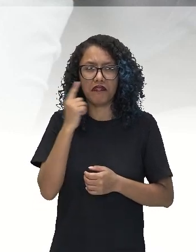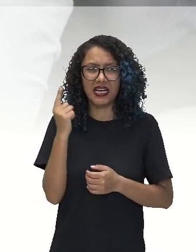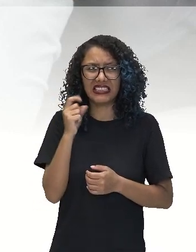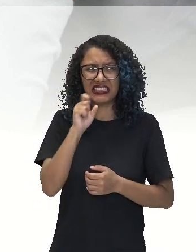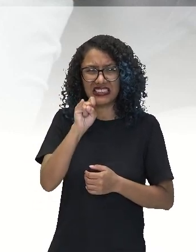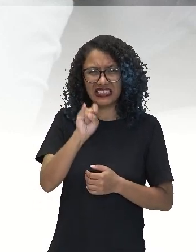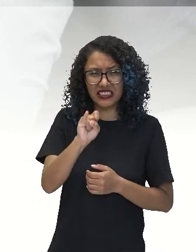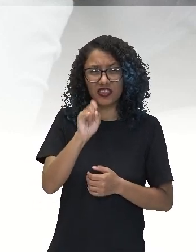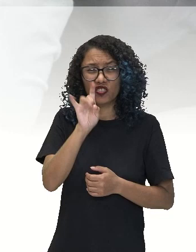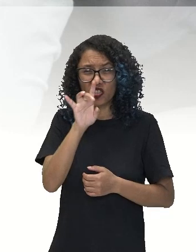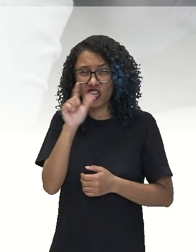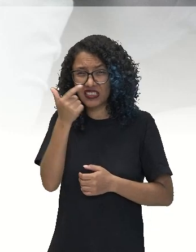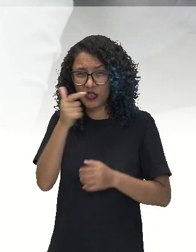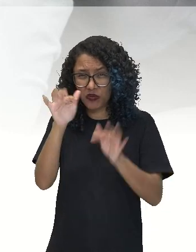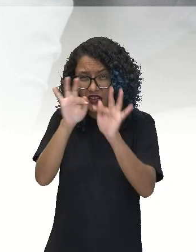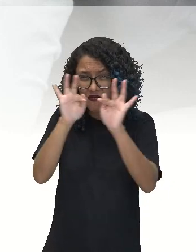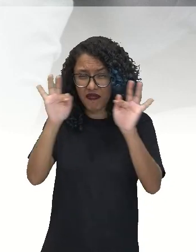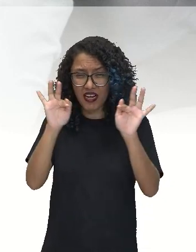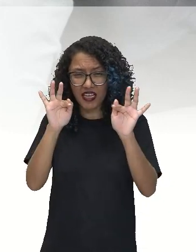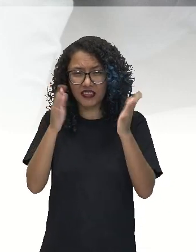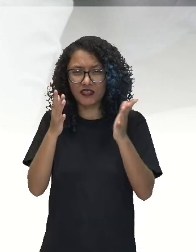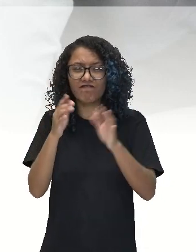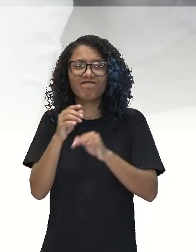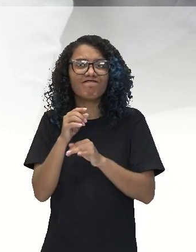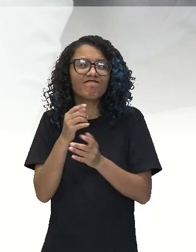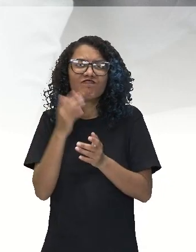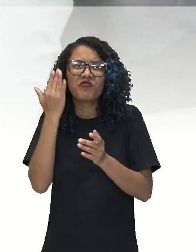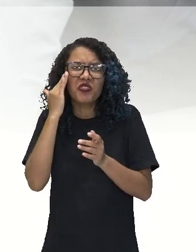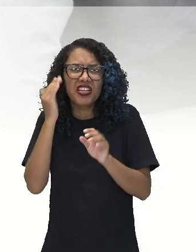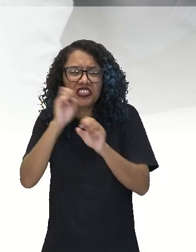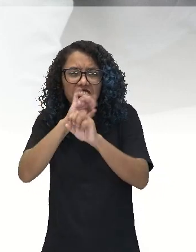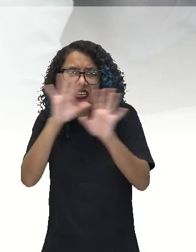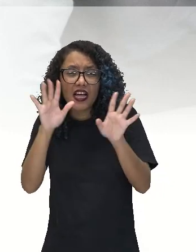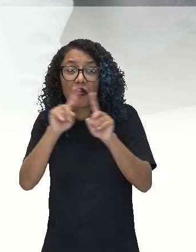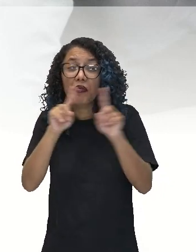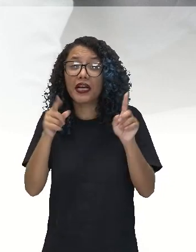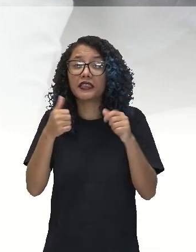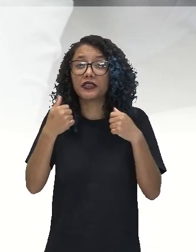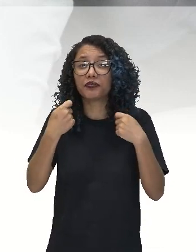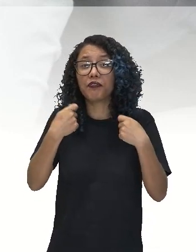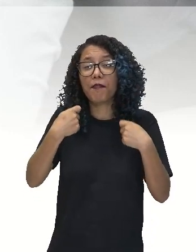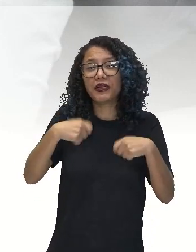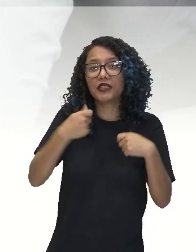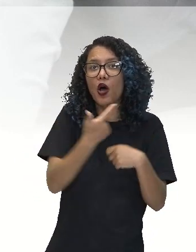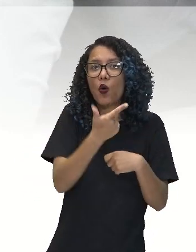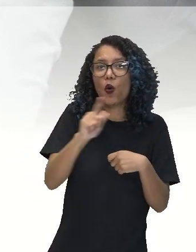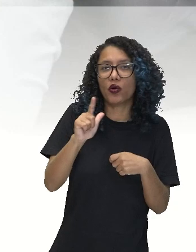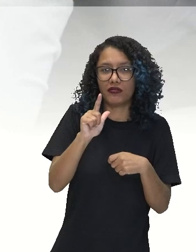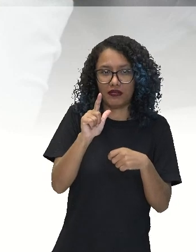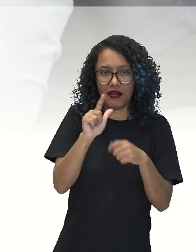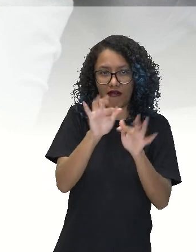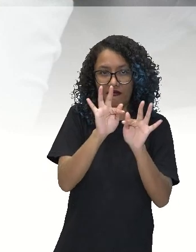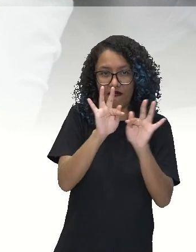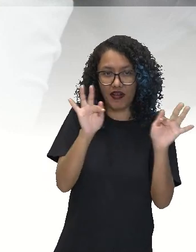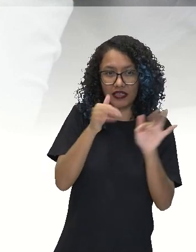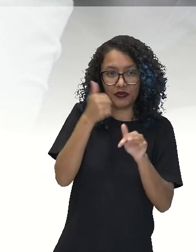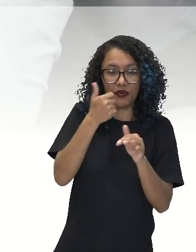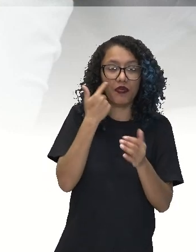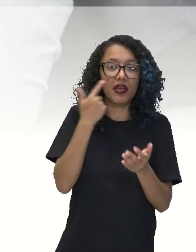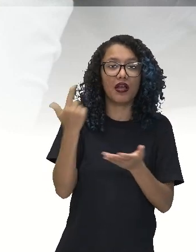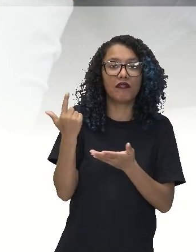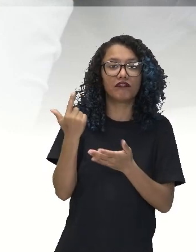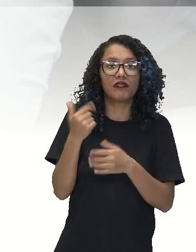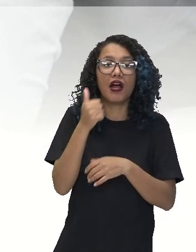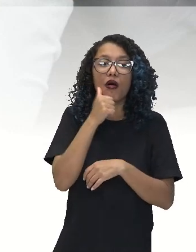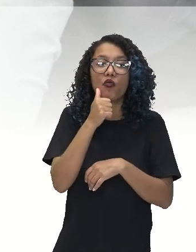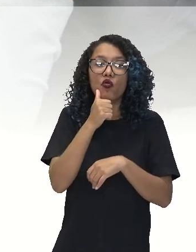Mas é necessário uma frase inicial. Mercedes está enferma. Le conviene. Aí sim, percebemos